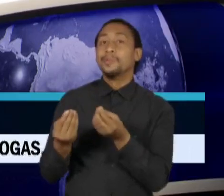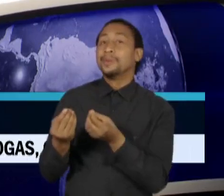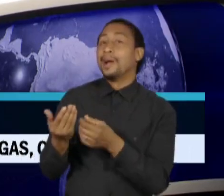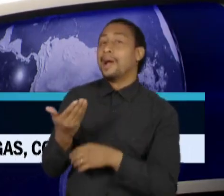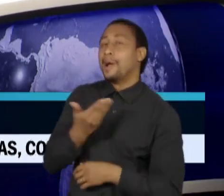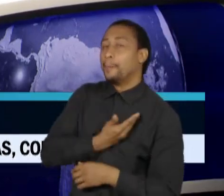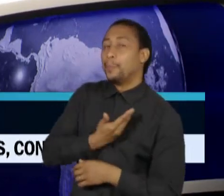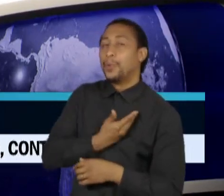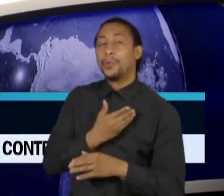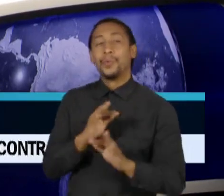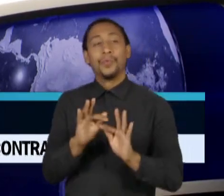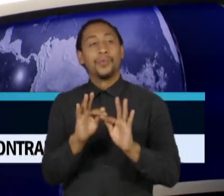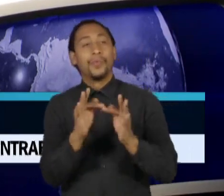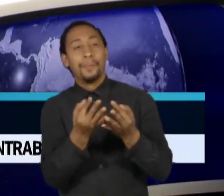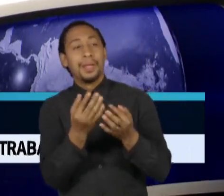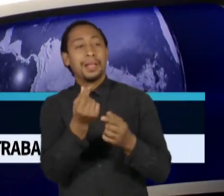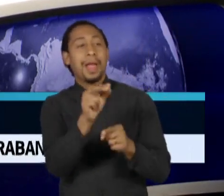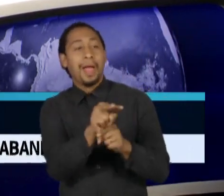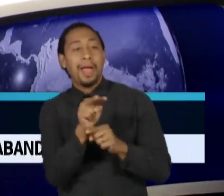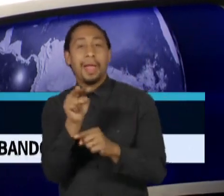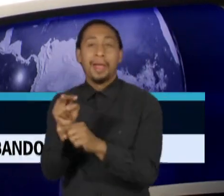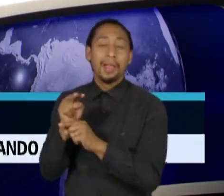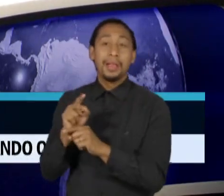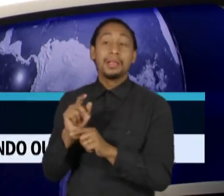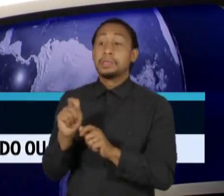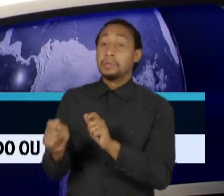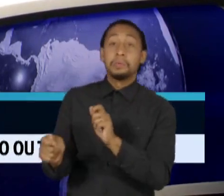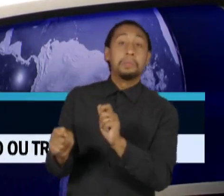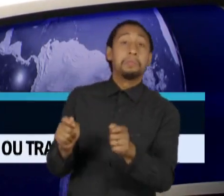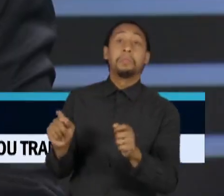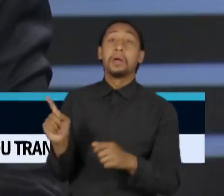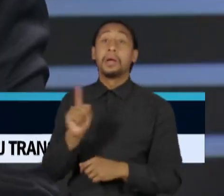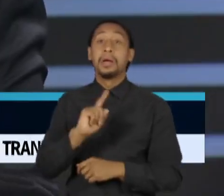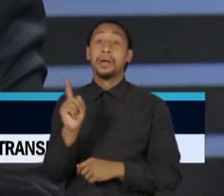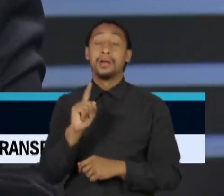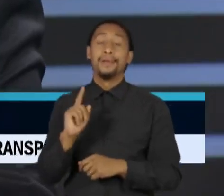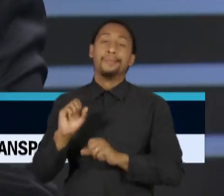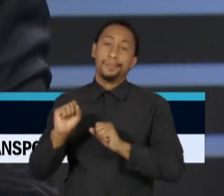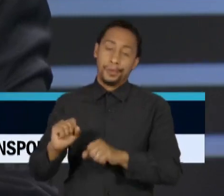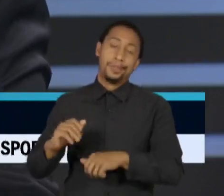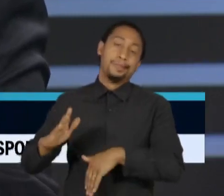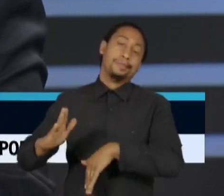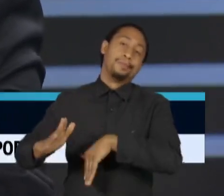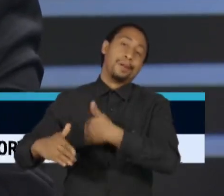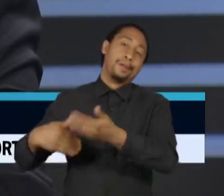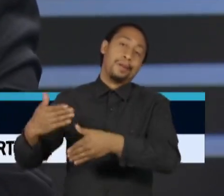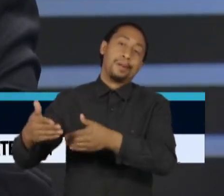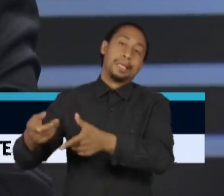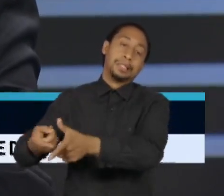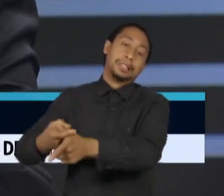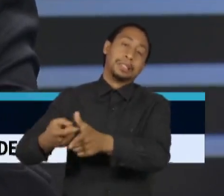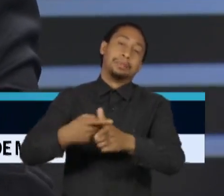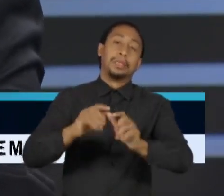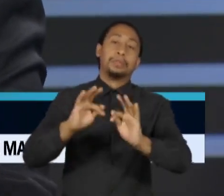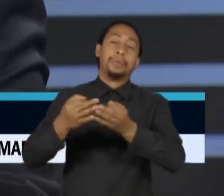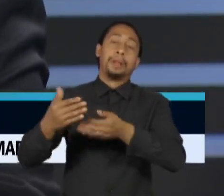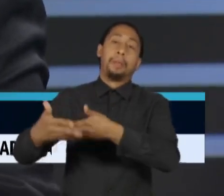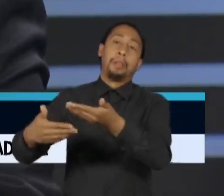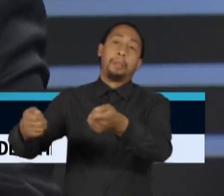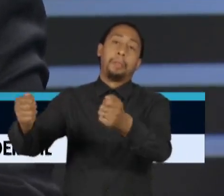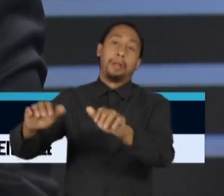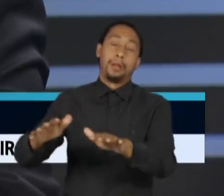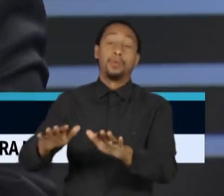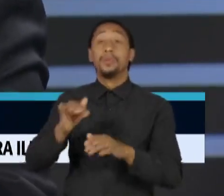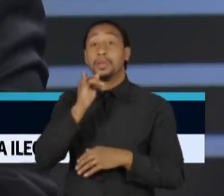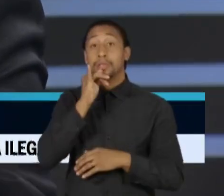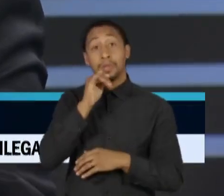com parentes. E se não pagos, tal como indica também, isso vai produzindo um efeito no conjunto da família, né? Porque eu posso,